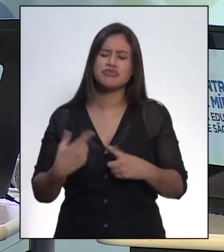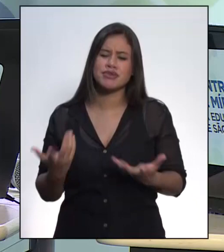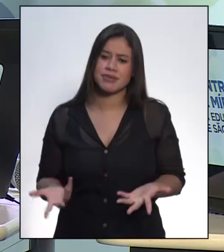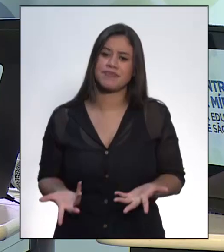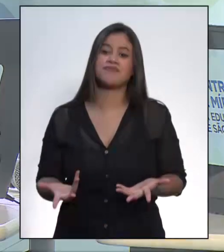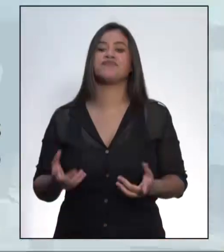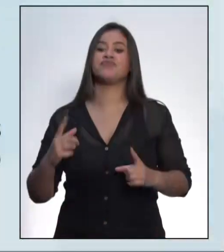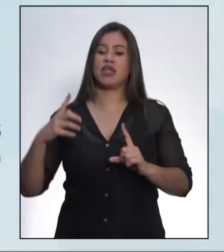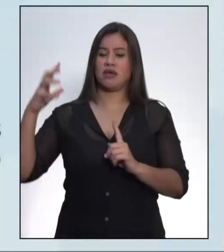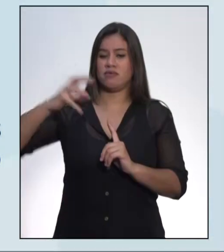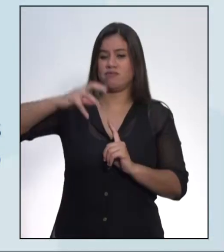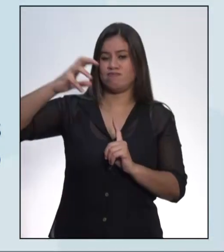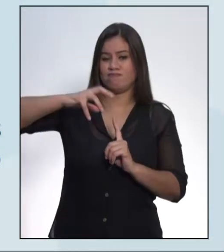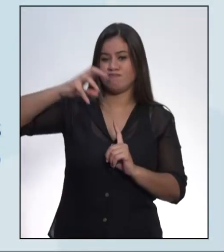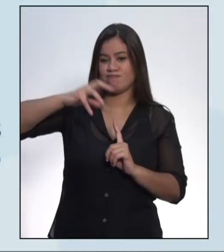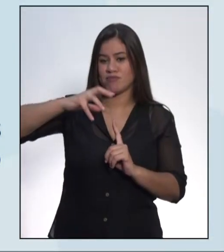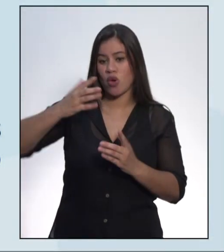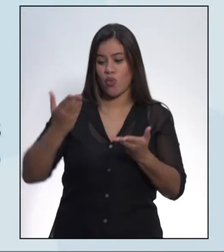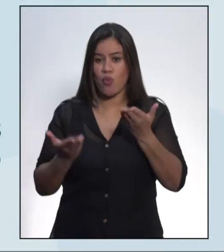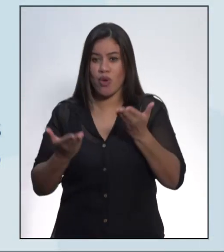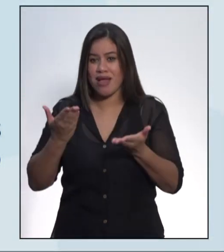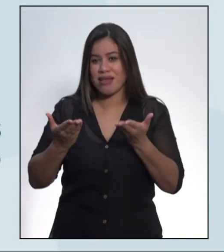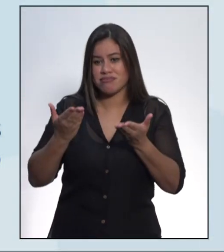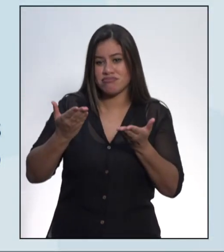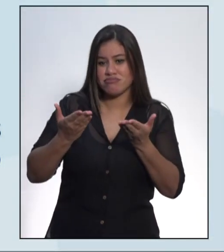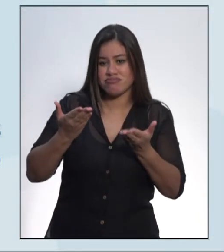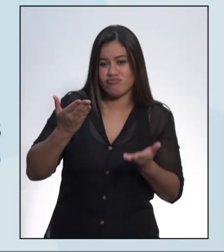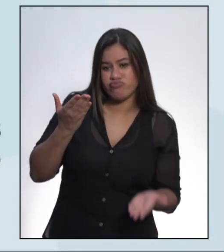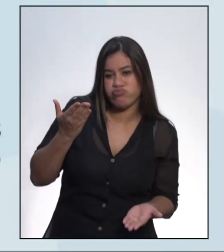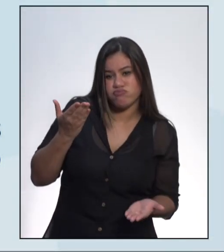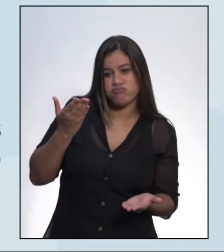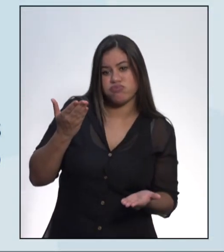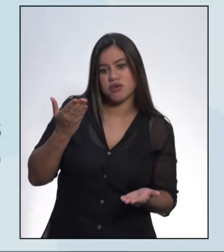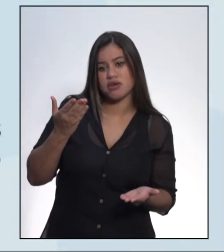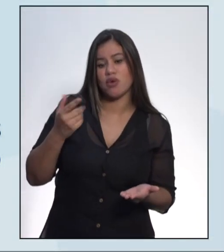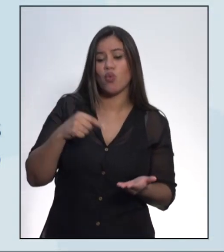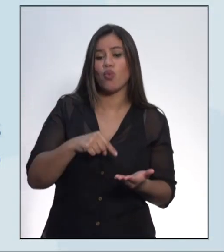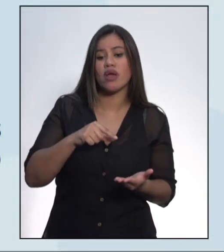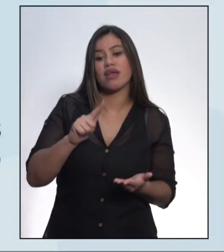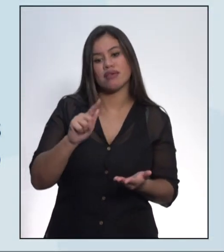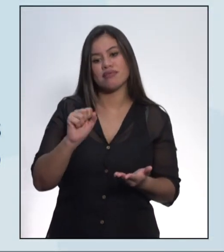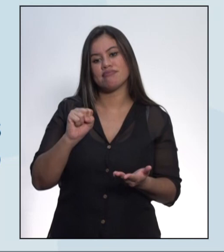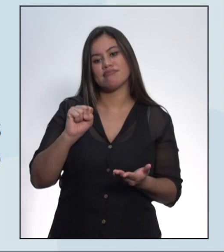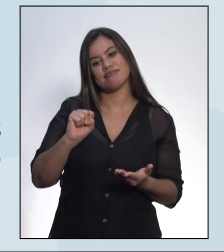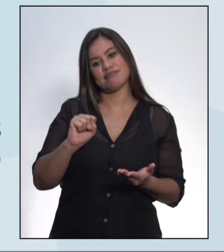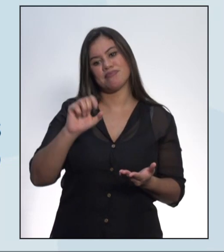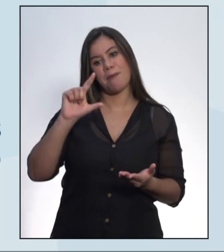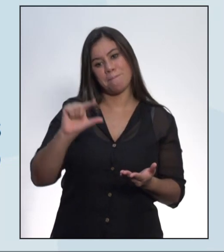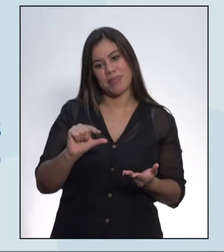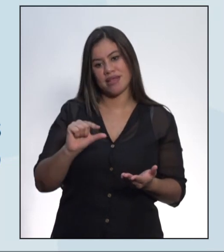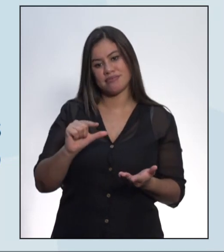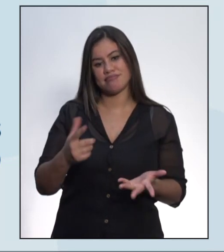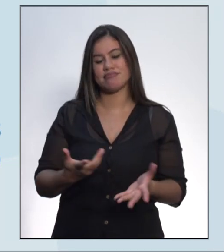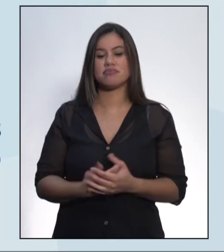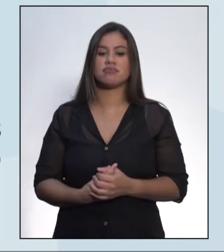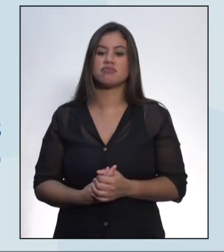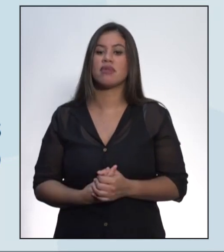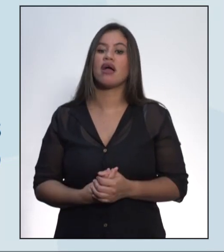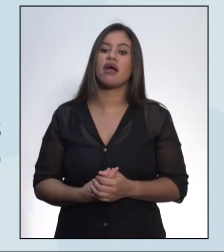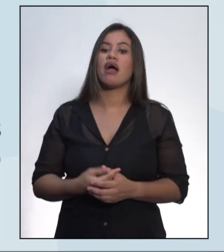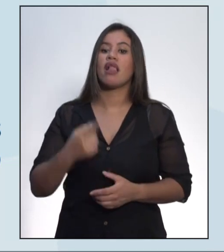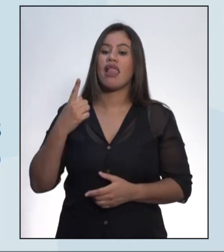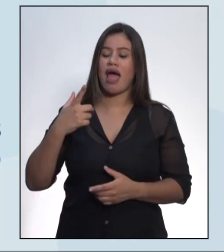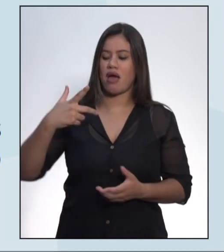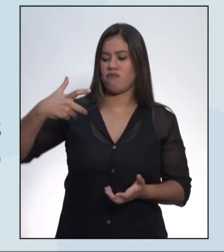pressão, ela desloca o equilíbrio para o sentido com o menor volume de mol de gás. Nessa nossa reação, a gente só não tinha gás de um